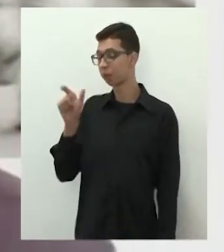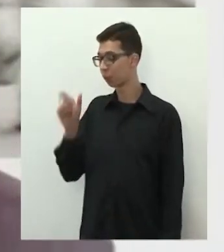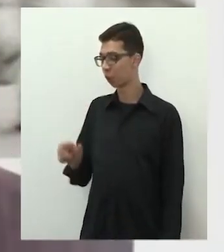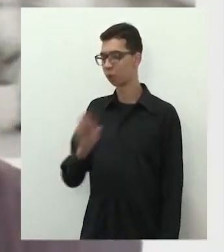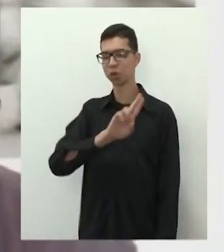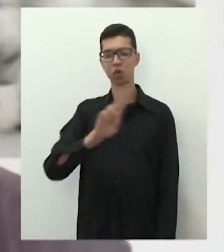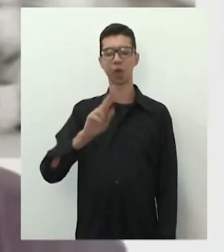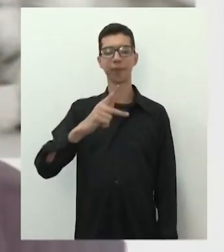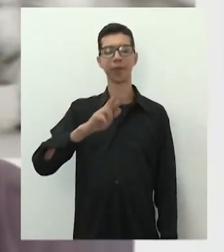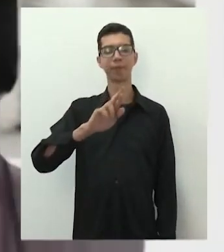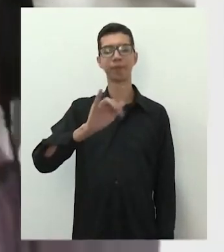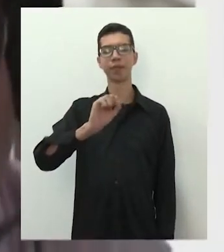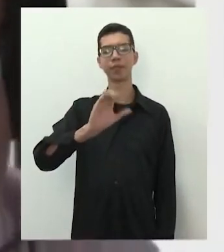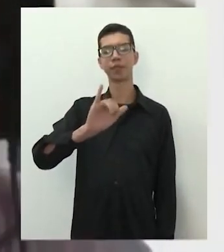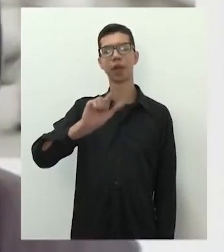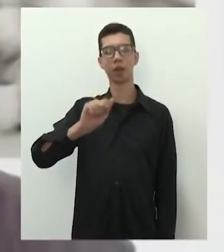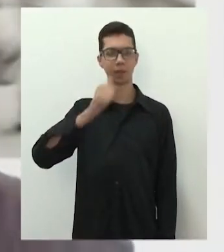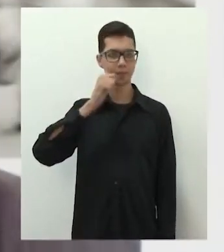resolvo...